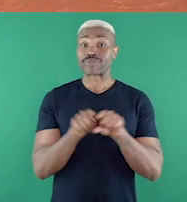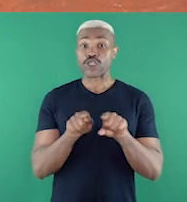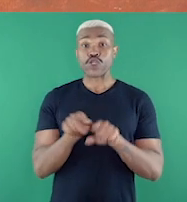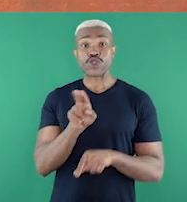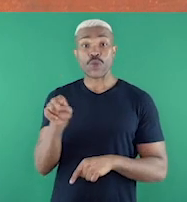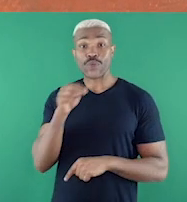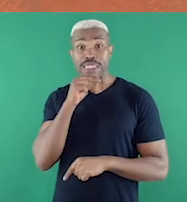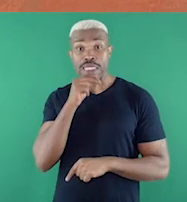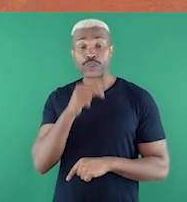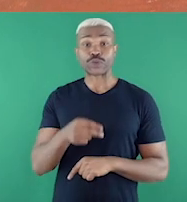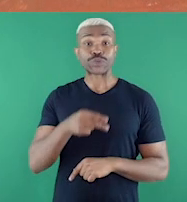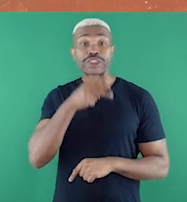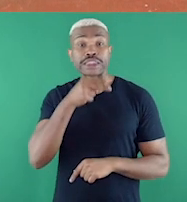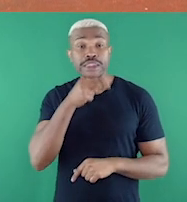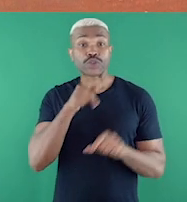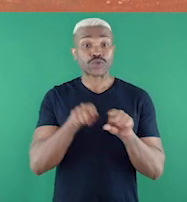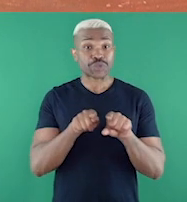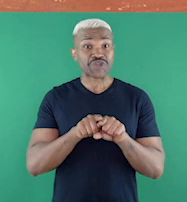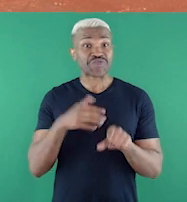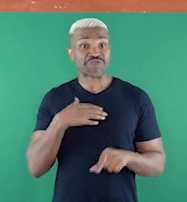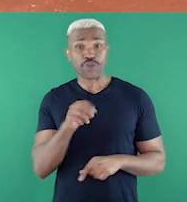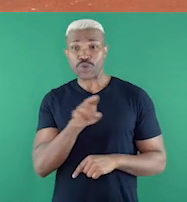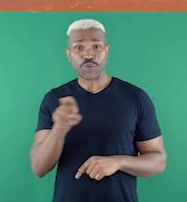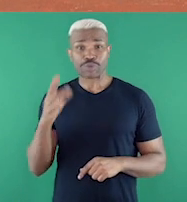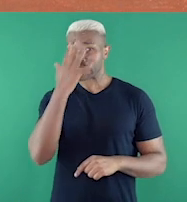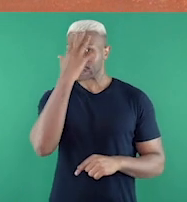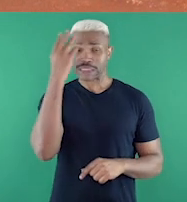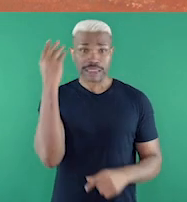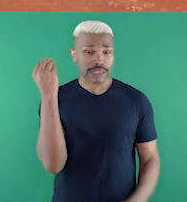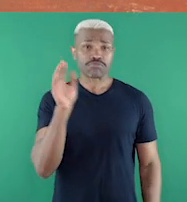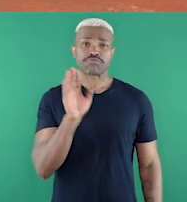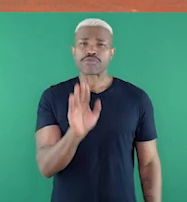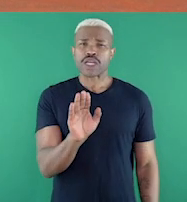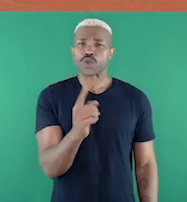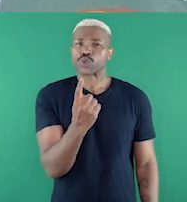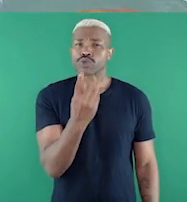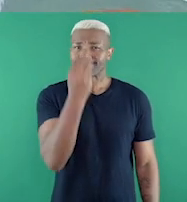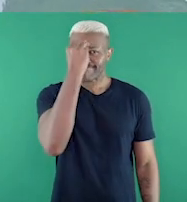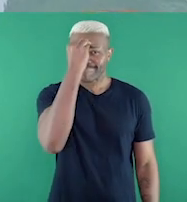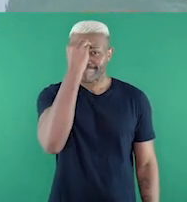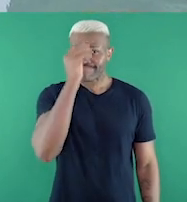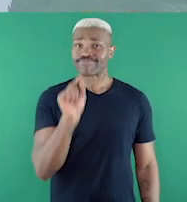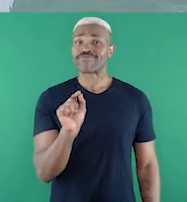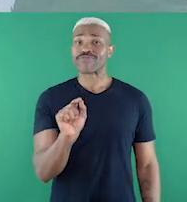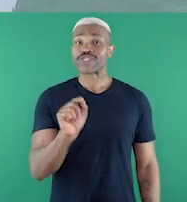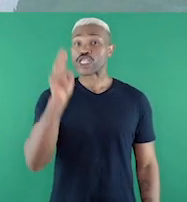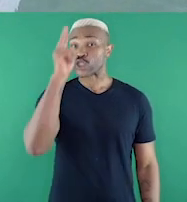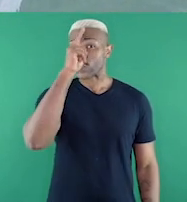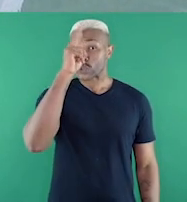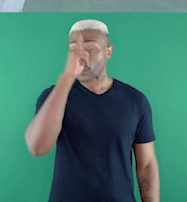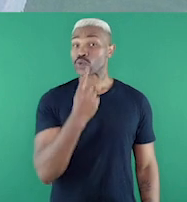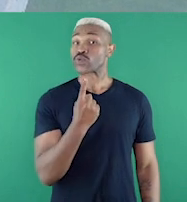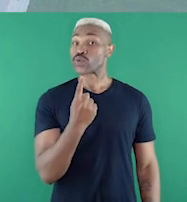netos, dos bisnetos, dos filhos. Só não esquecia uma coisa, uma história,